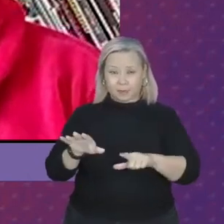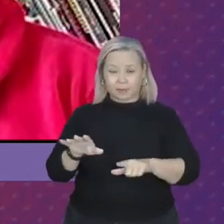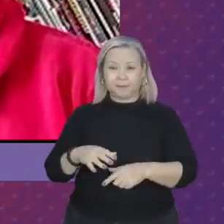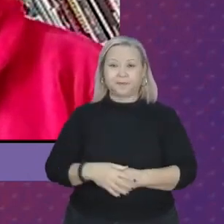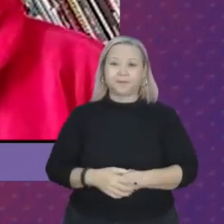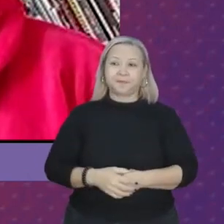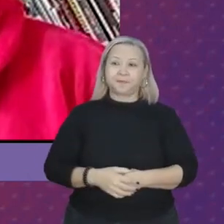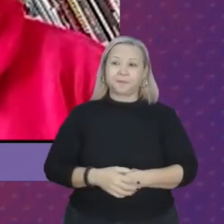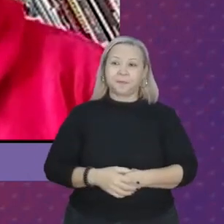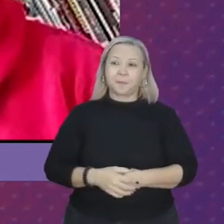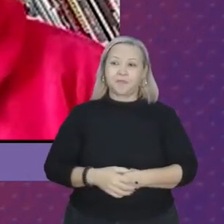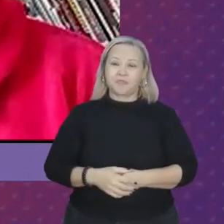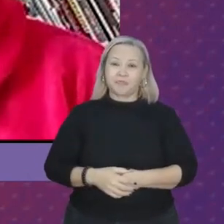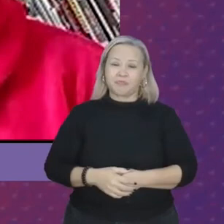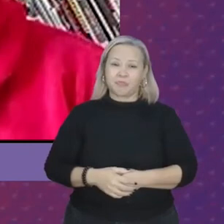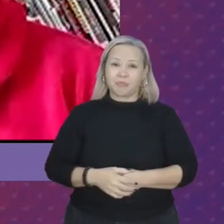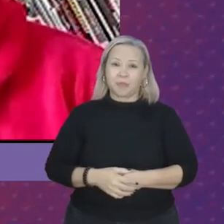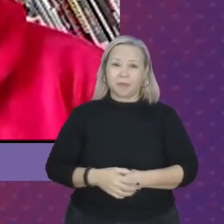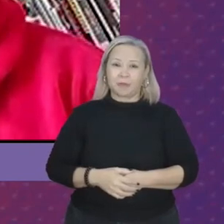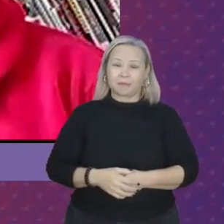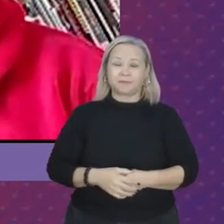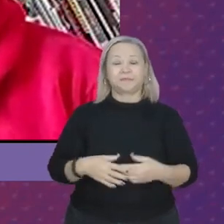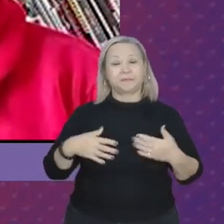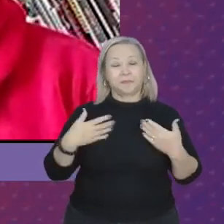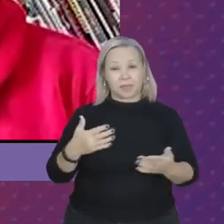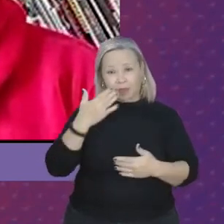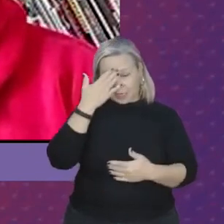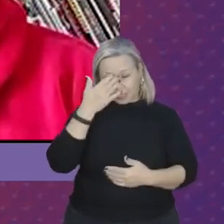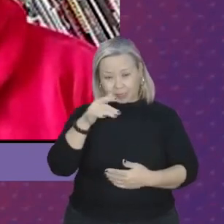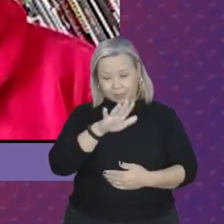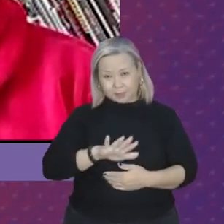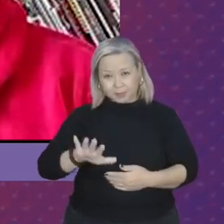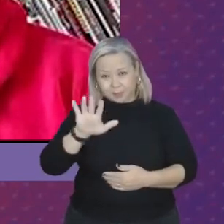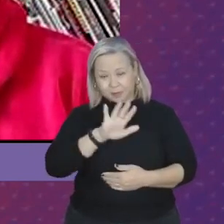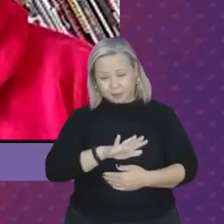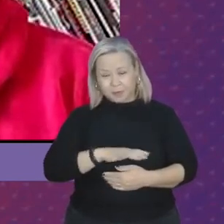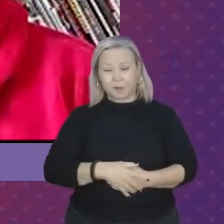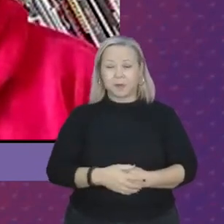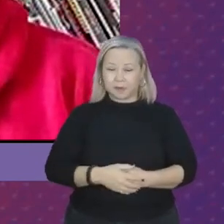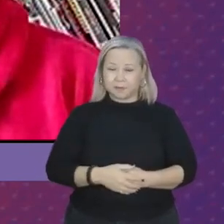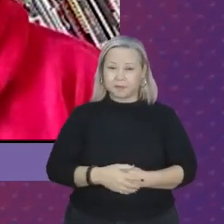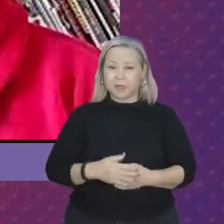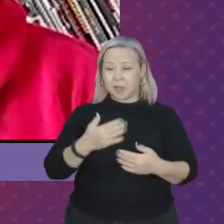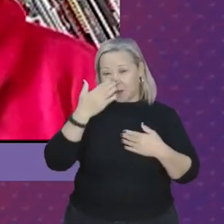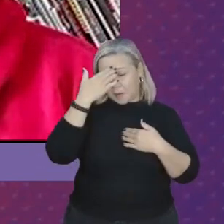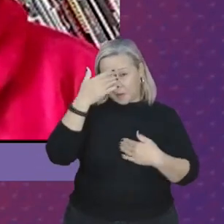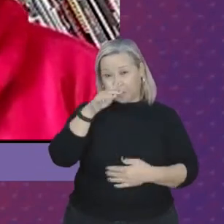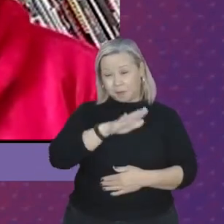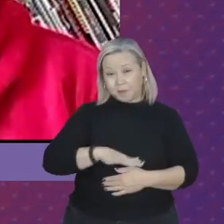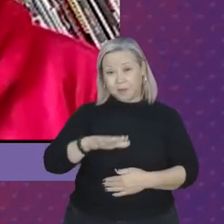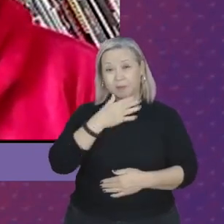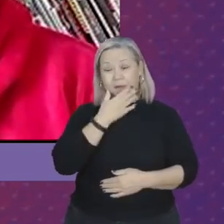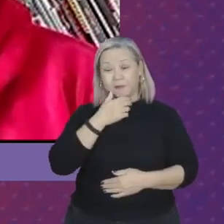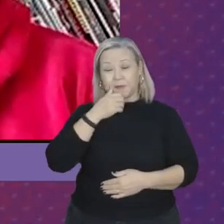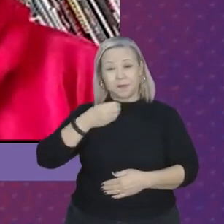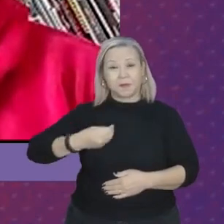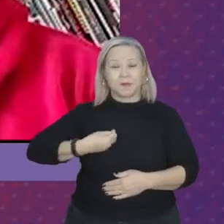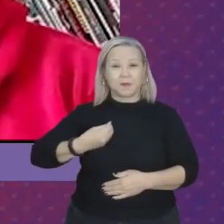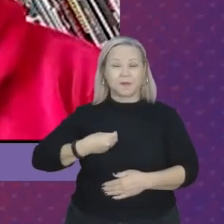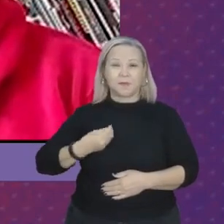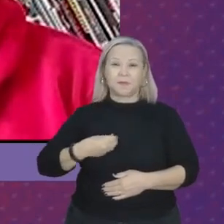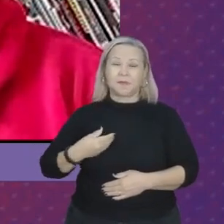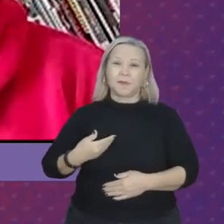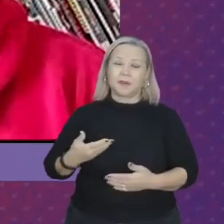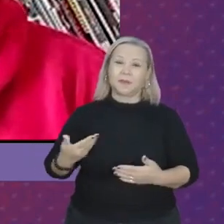Caxias do Sul, na qual agradecemos também. Muito obrigada, meninas, obrigada a todas e todos que estiveram conosco,